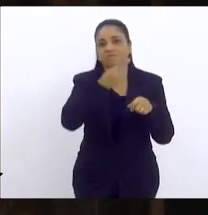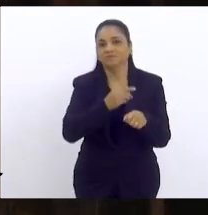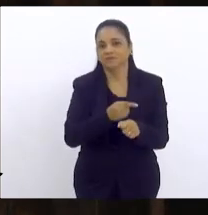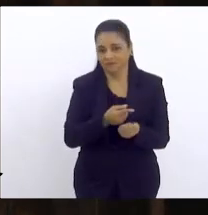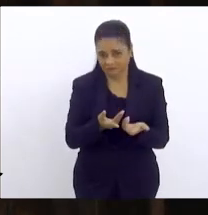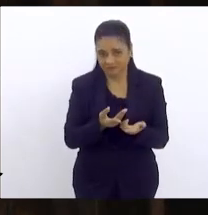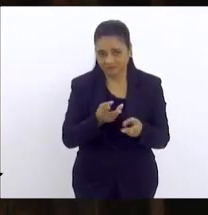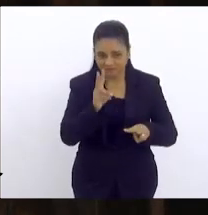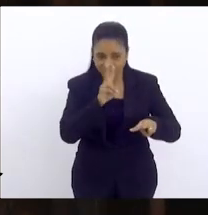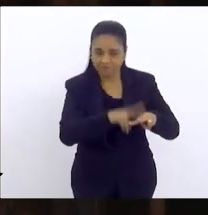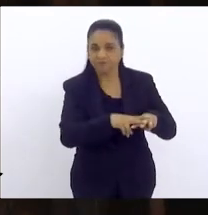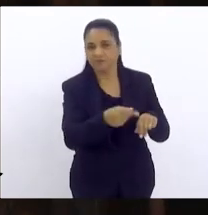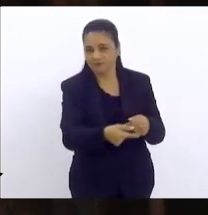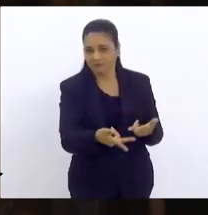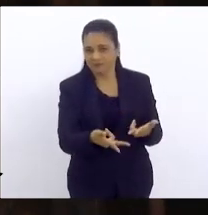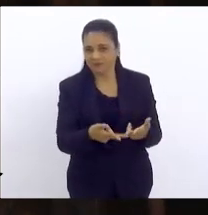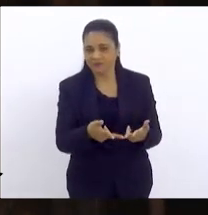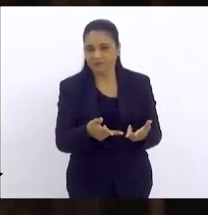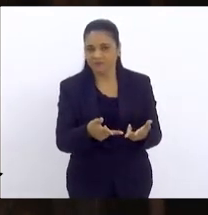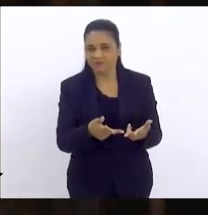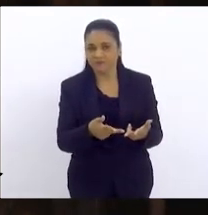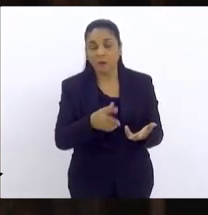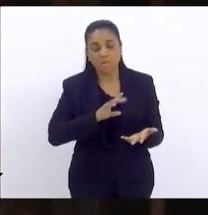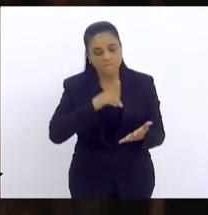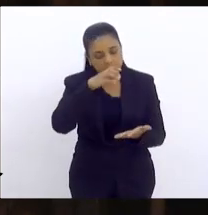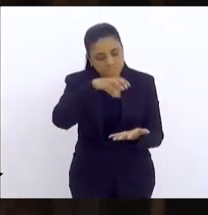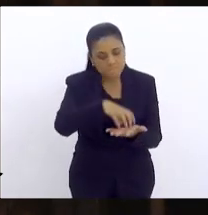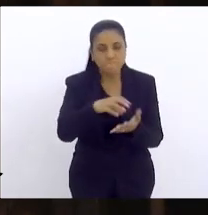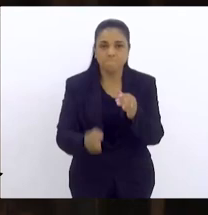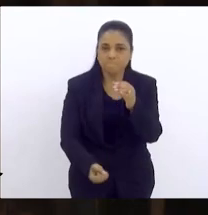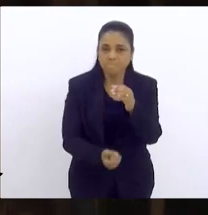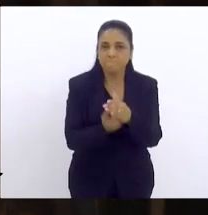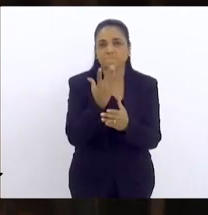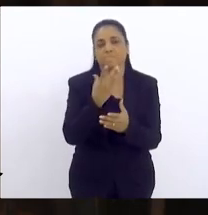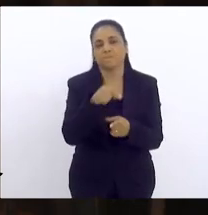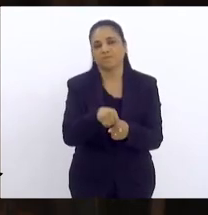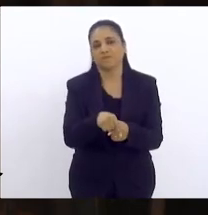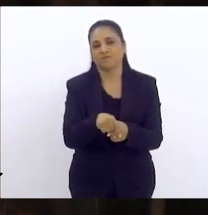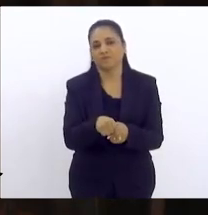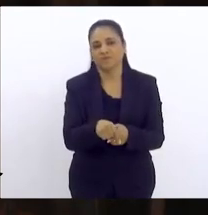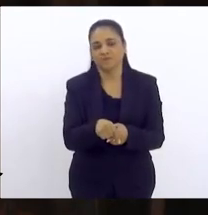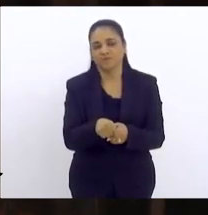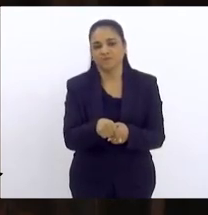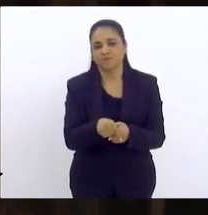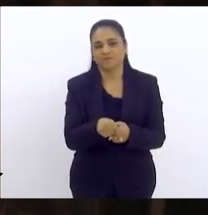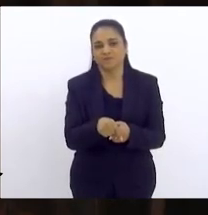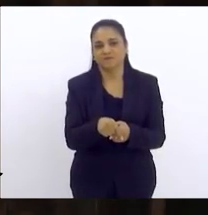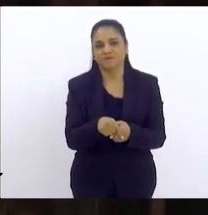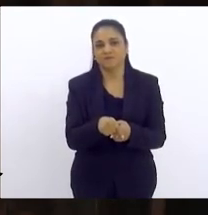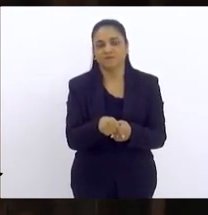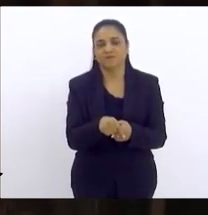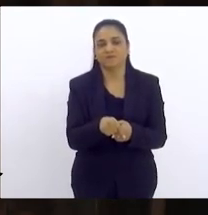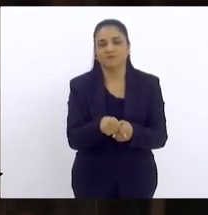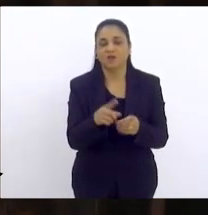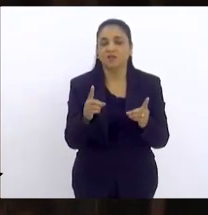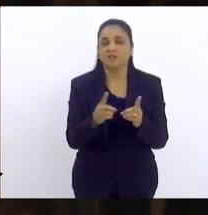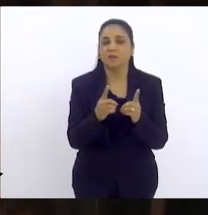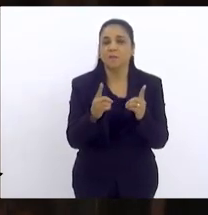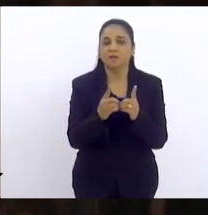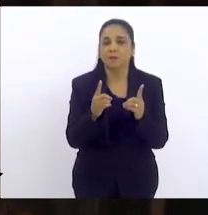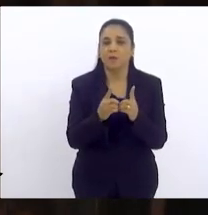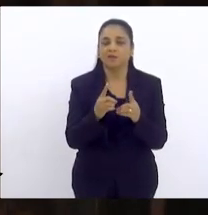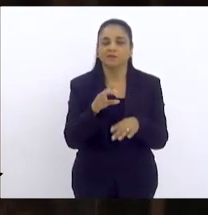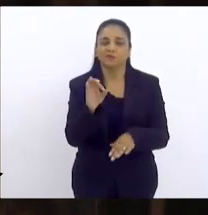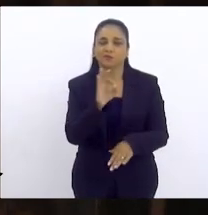pelo menos aí né diretor mais uma central para o nosso Departamento de Polícia da